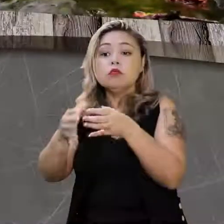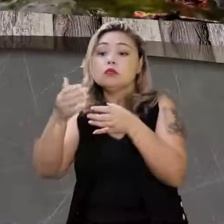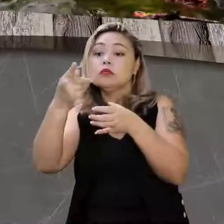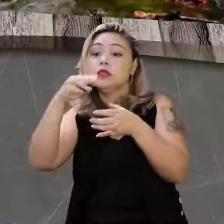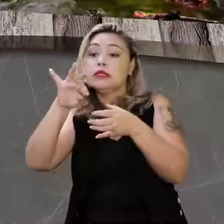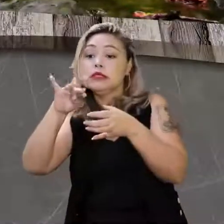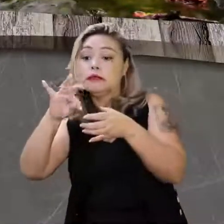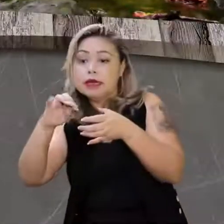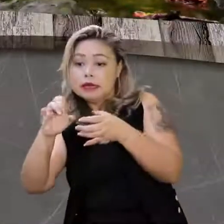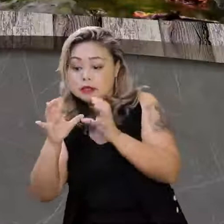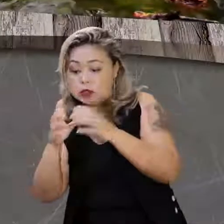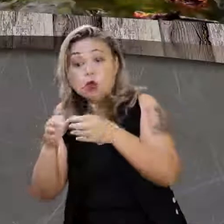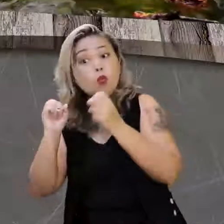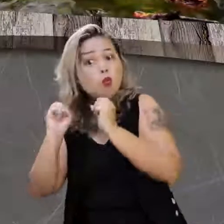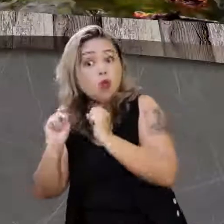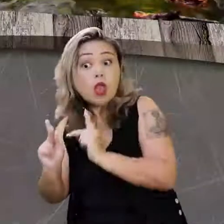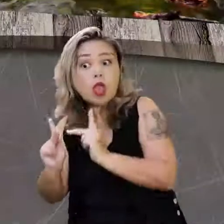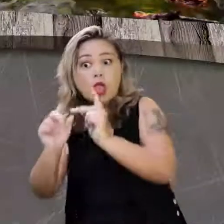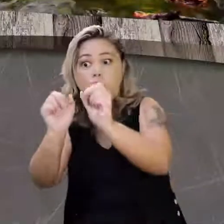espécies? Ok.